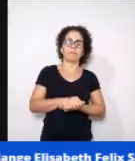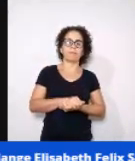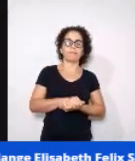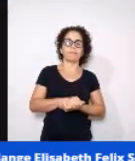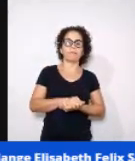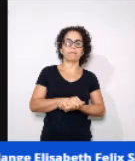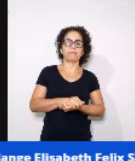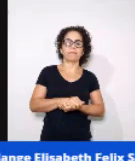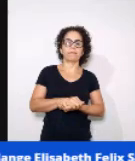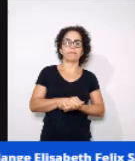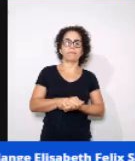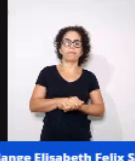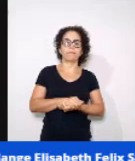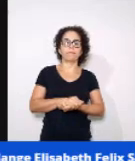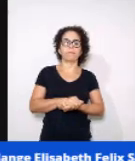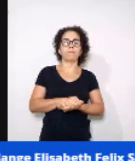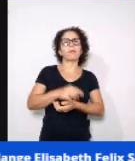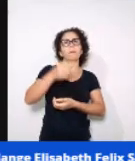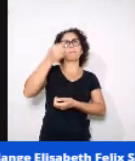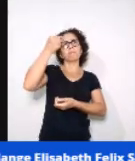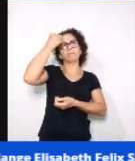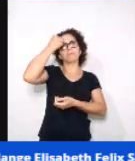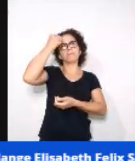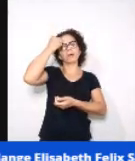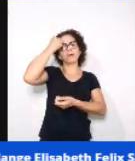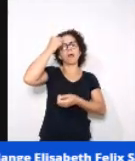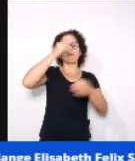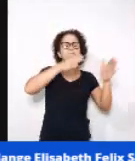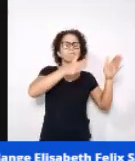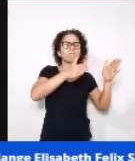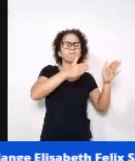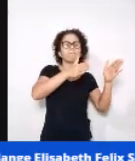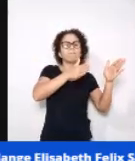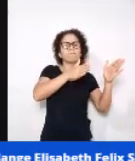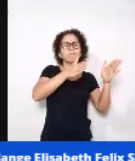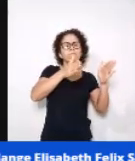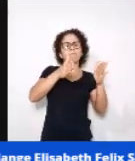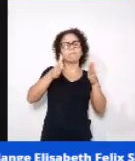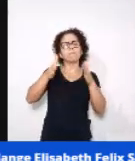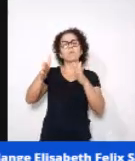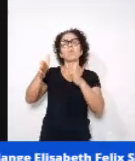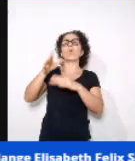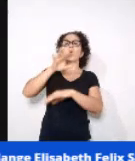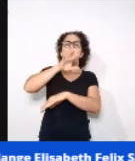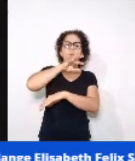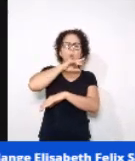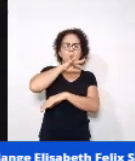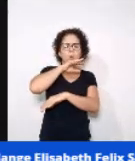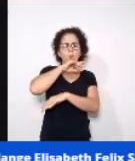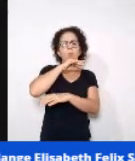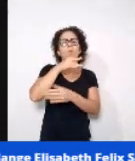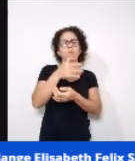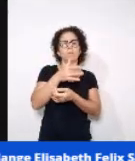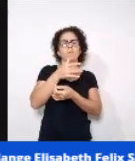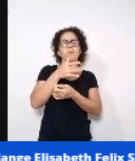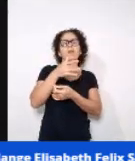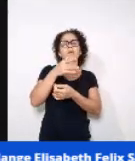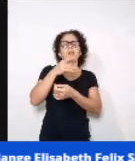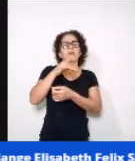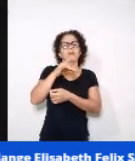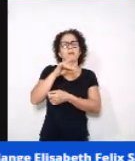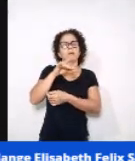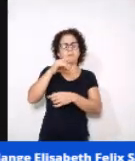Passar, pessoal, por situações ruins nos permite crescer, nos permite ser resiliência. Eu preciso só abrir